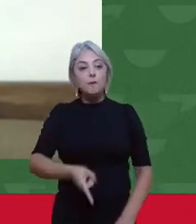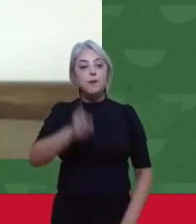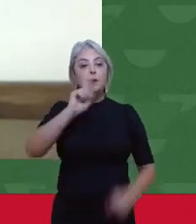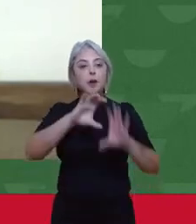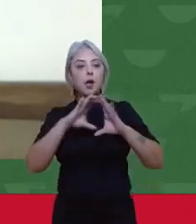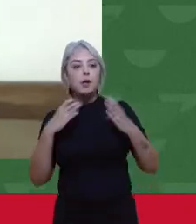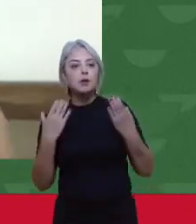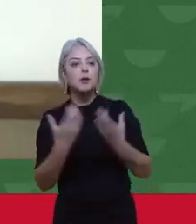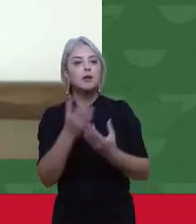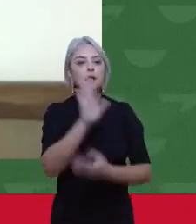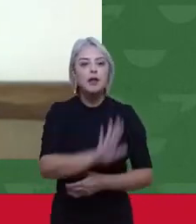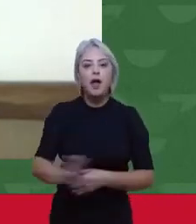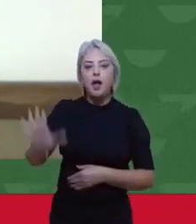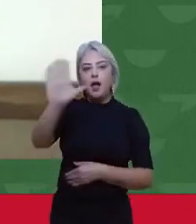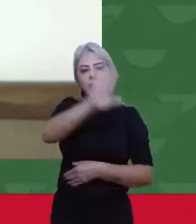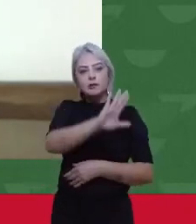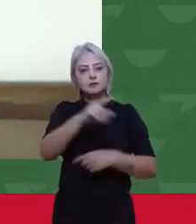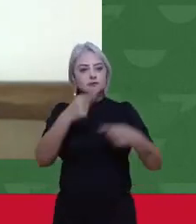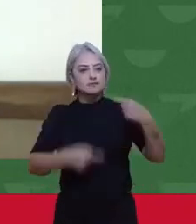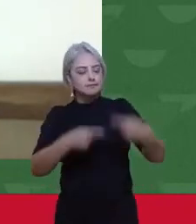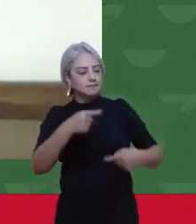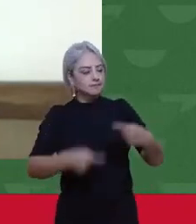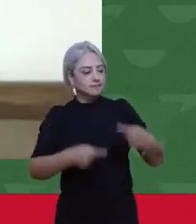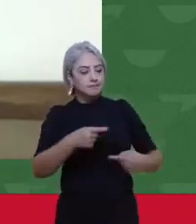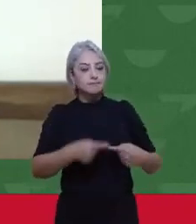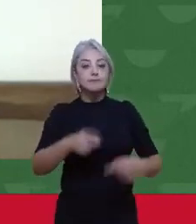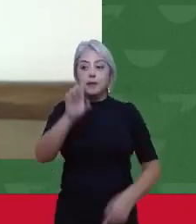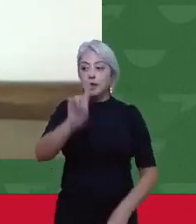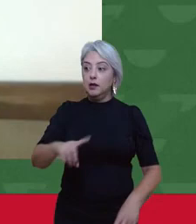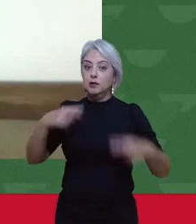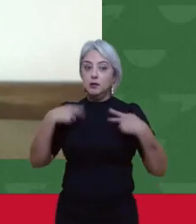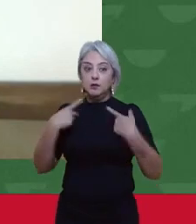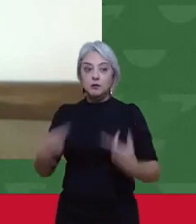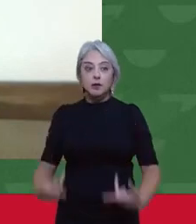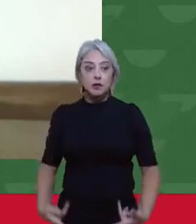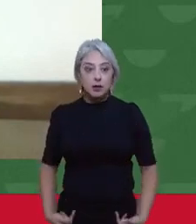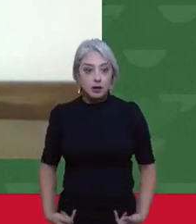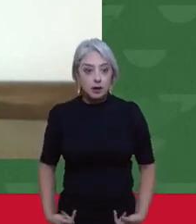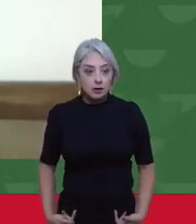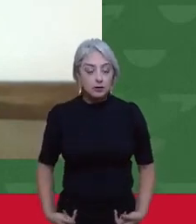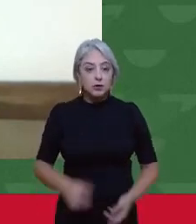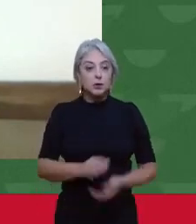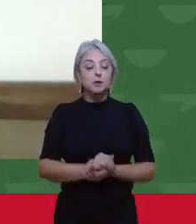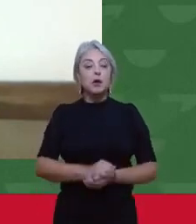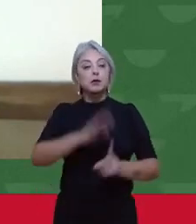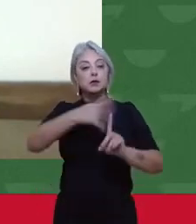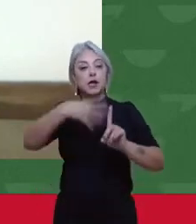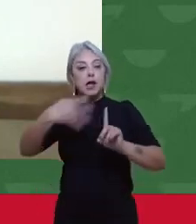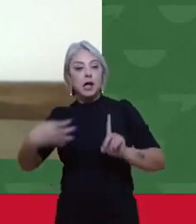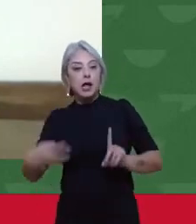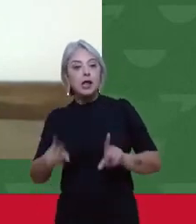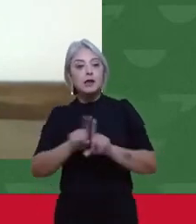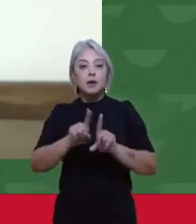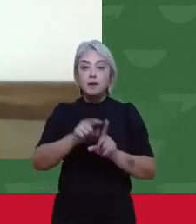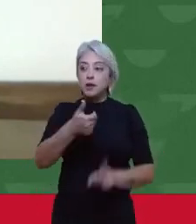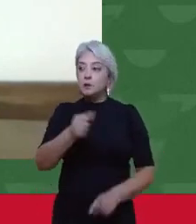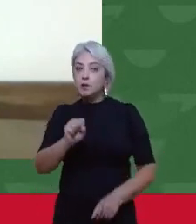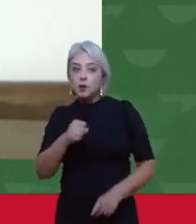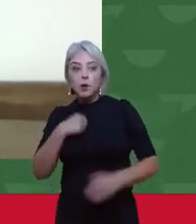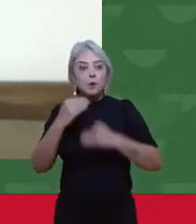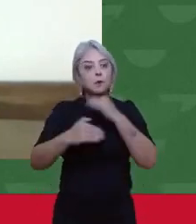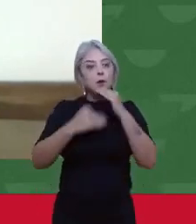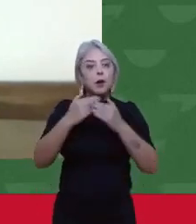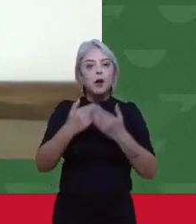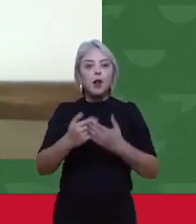primeira Conferência Nacional de Políticas Públicas e Direitos Humanos LGBT. 2008, também a criação do